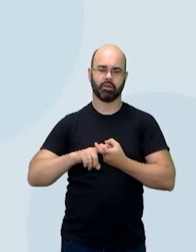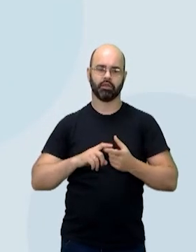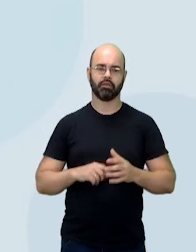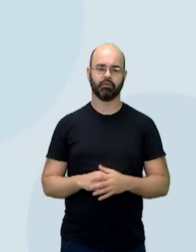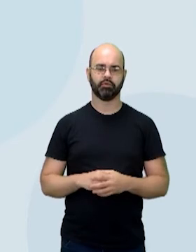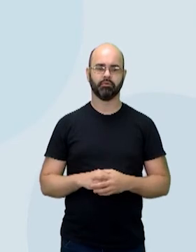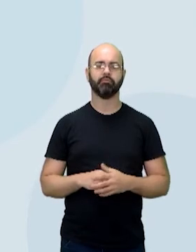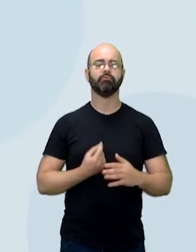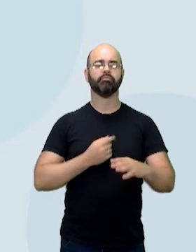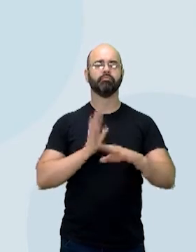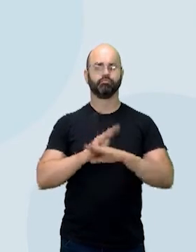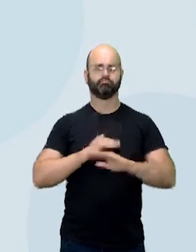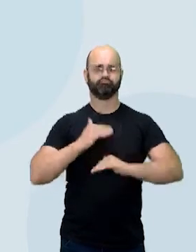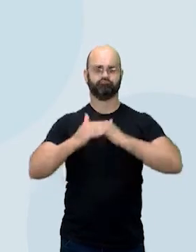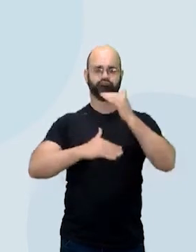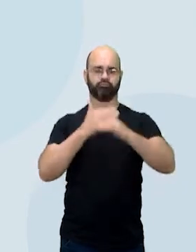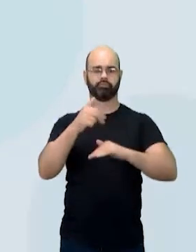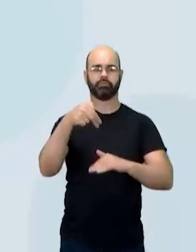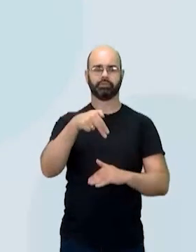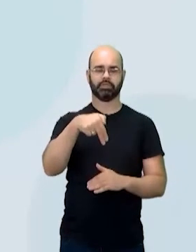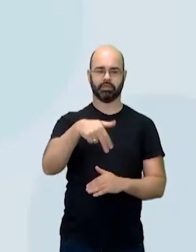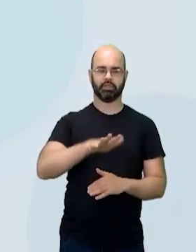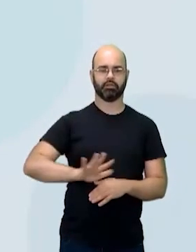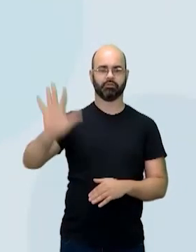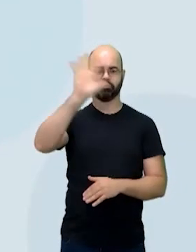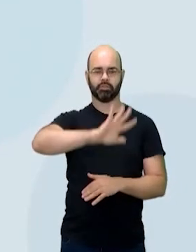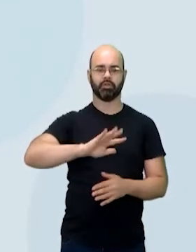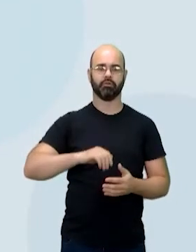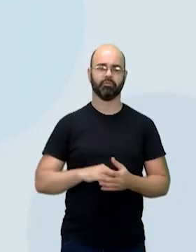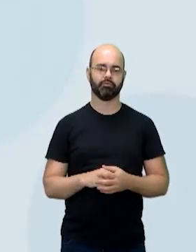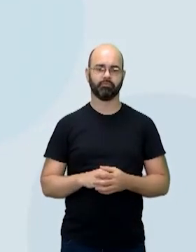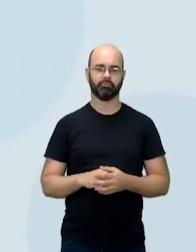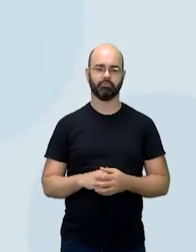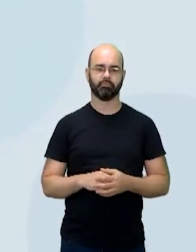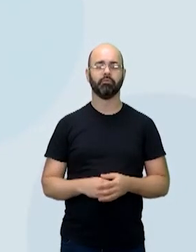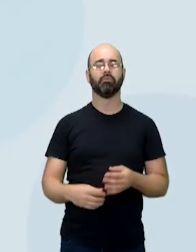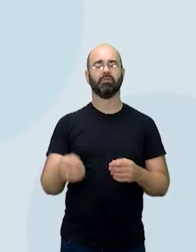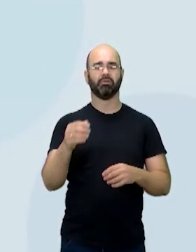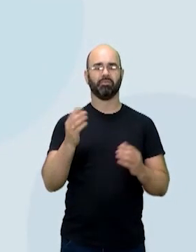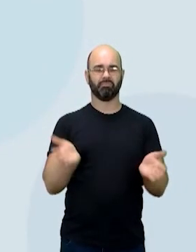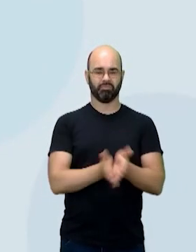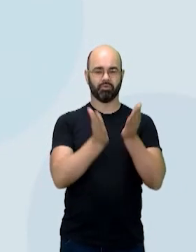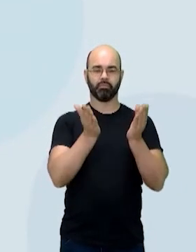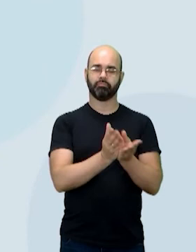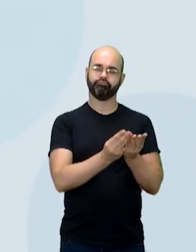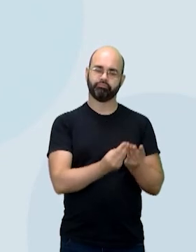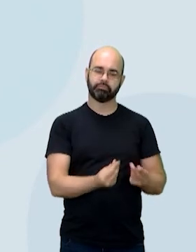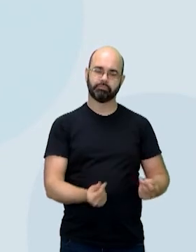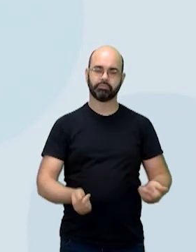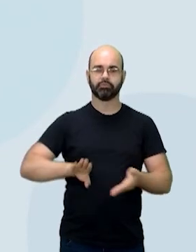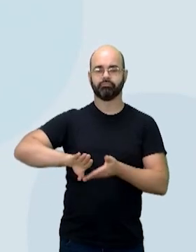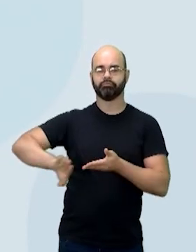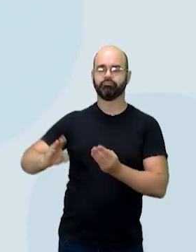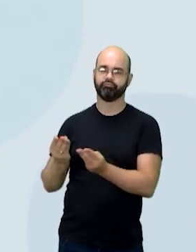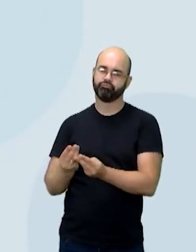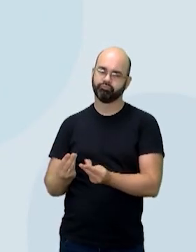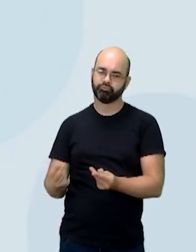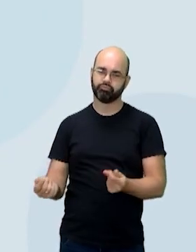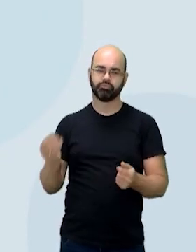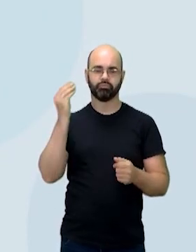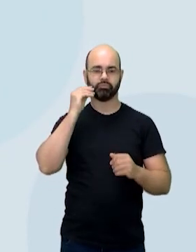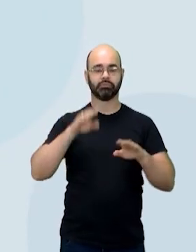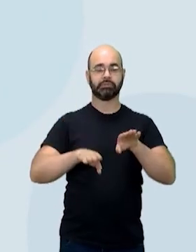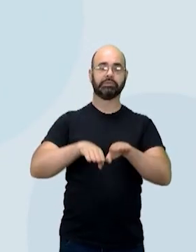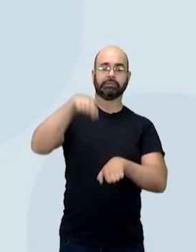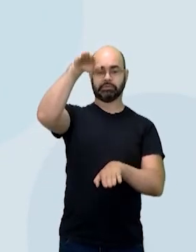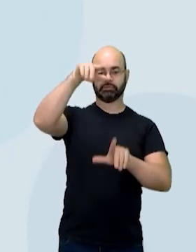Garantir o desenvolvimento nacional. 3. Erradicar a pobreza e a marginalização e reduzir as desigualdades sociais